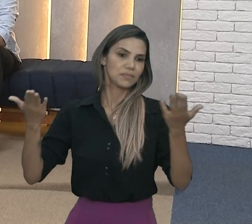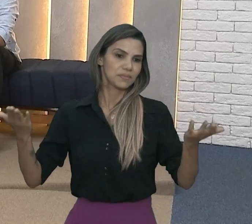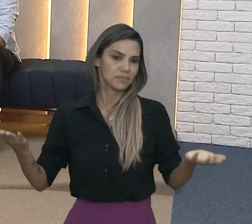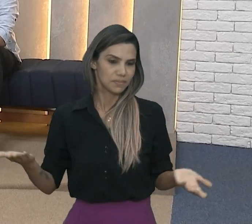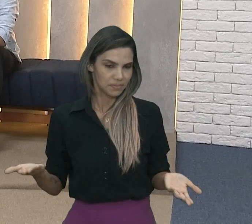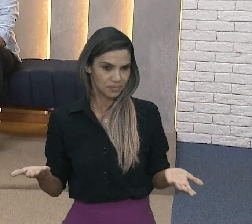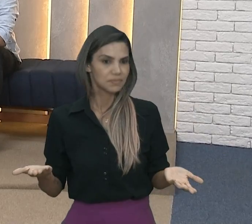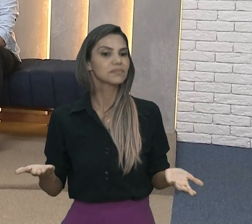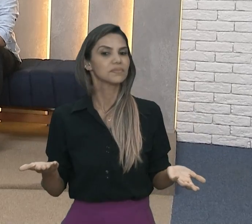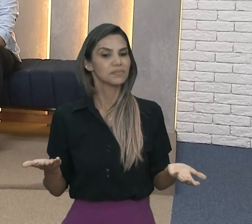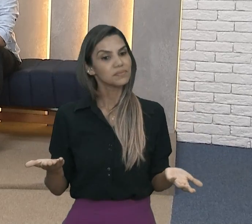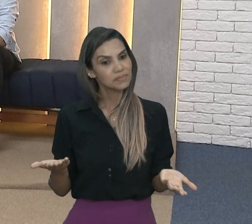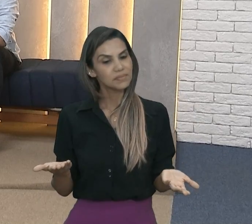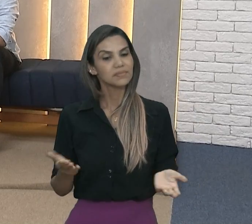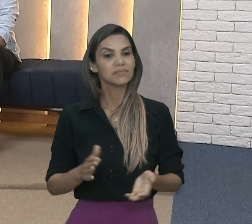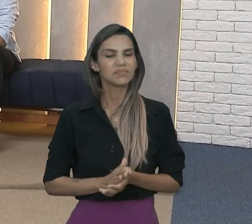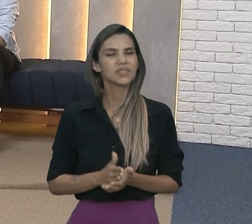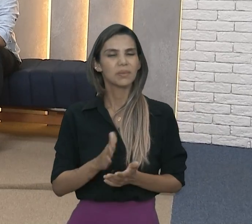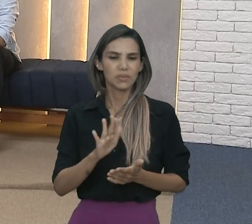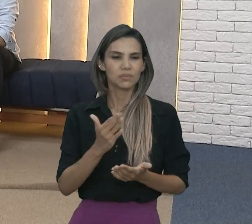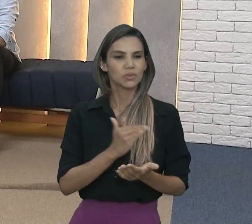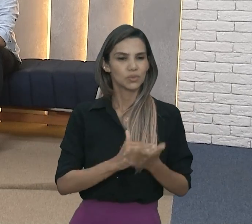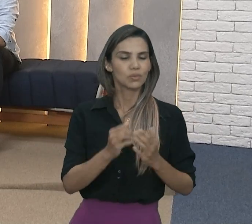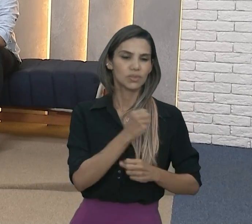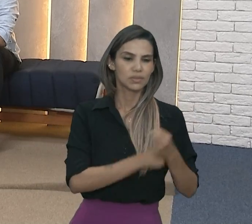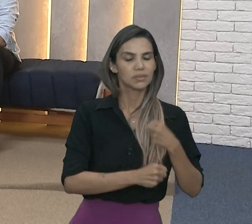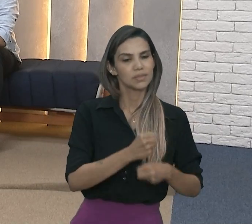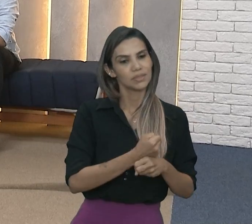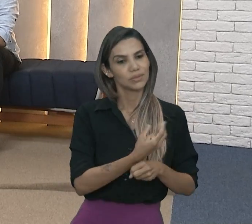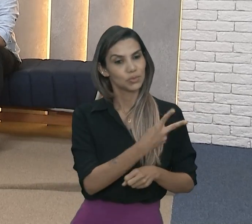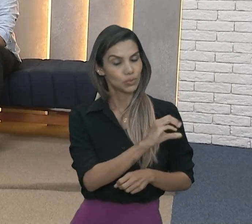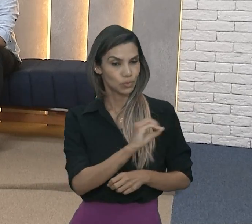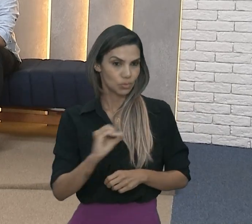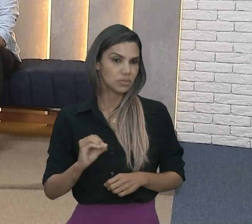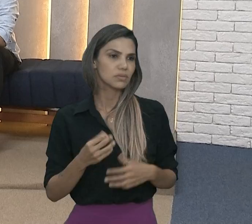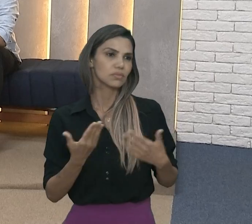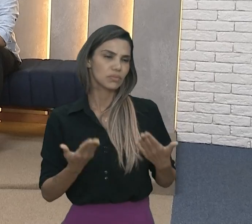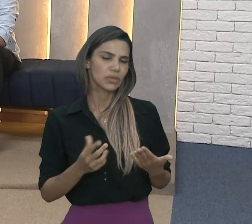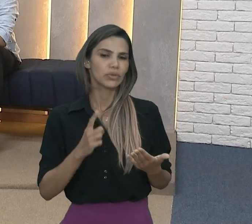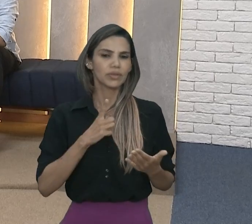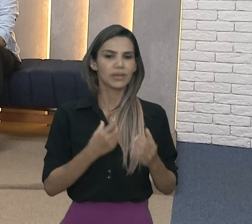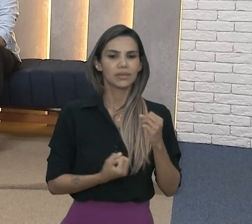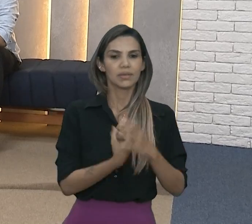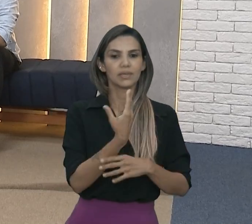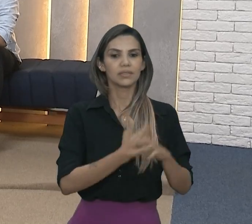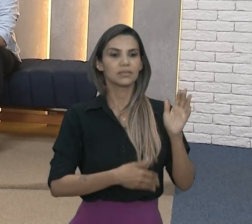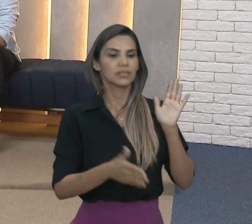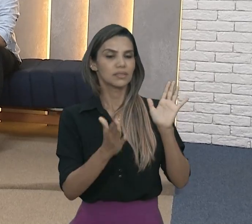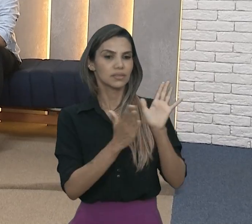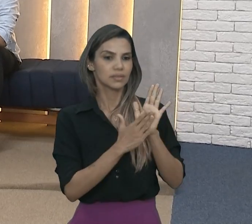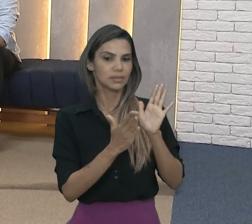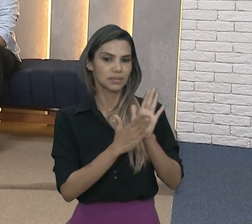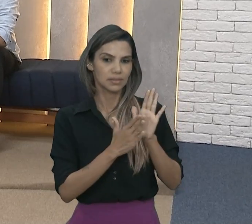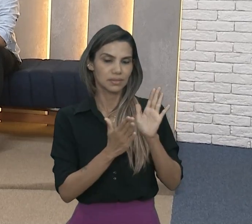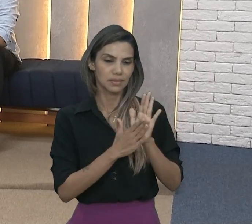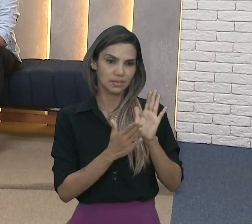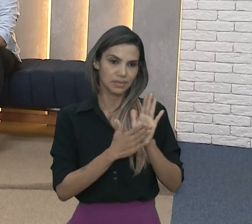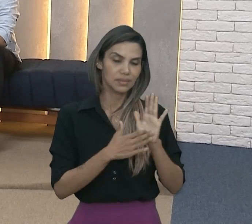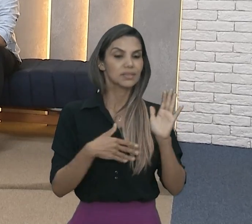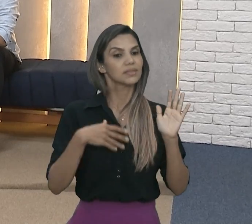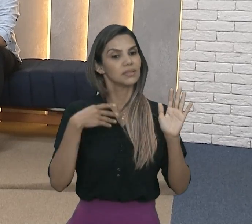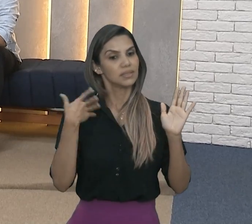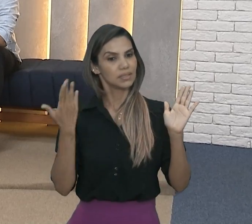partir do início da década de 2000, né? Com as políticas públicas de